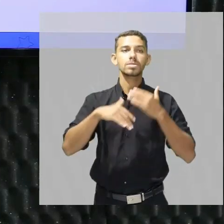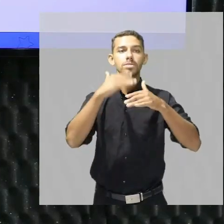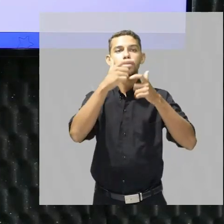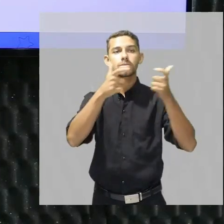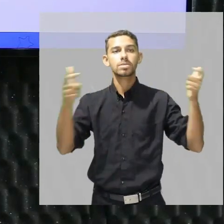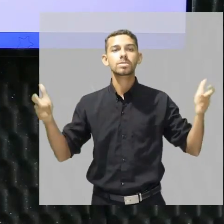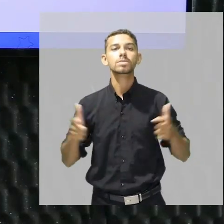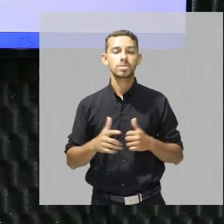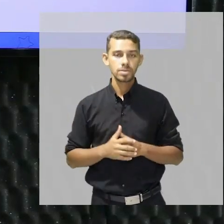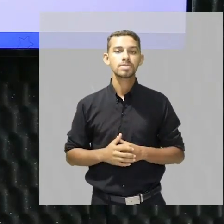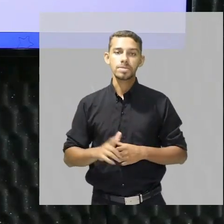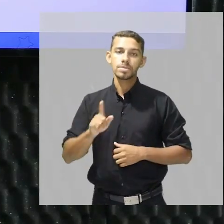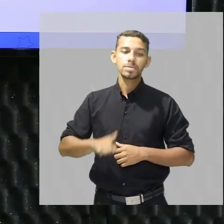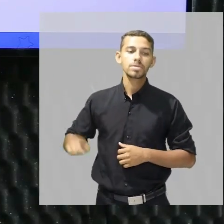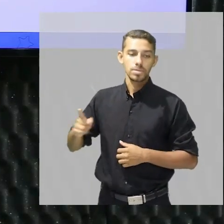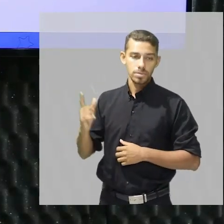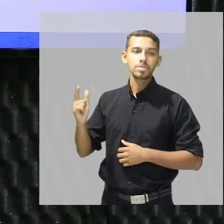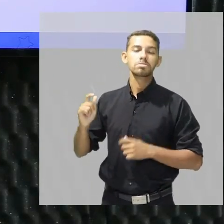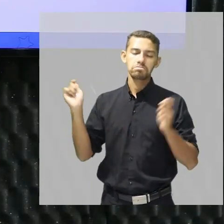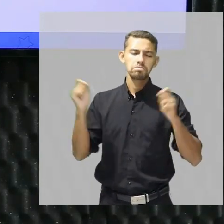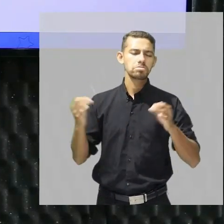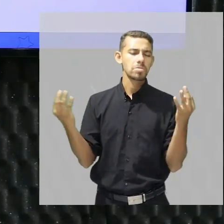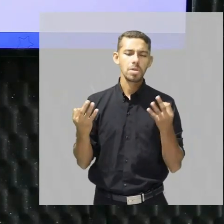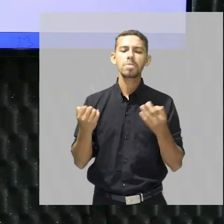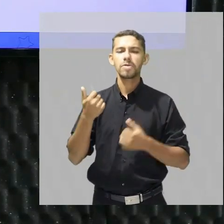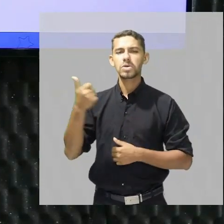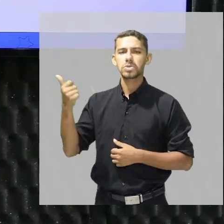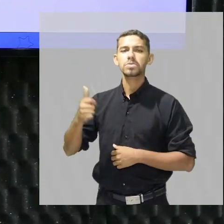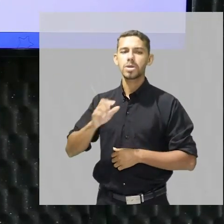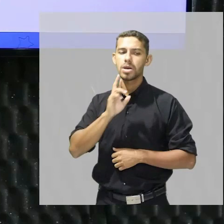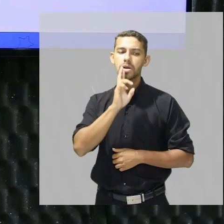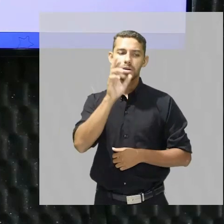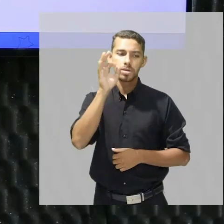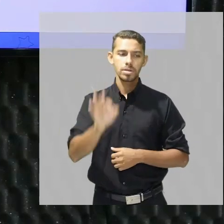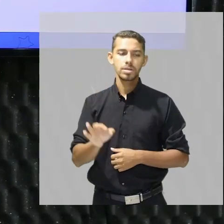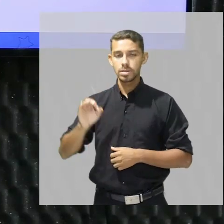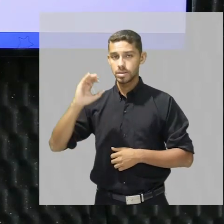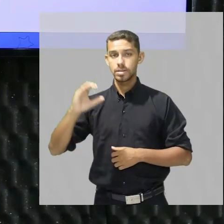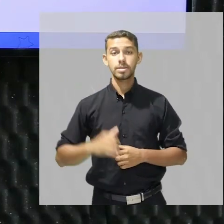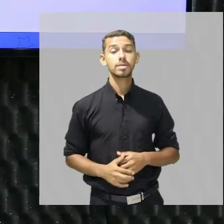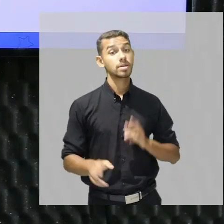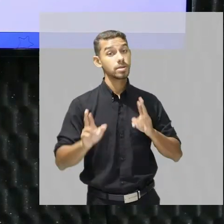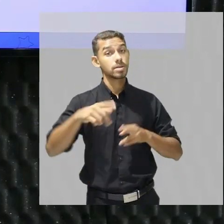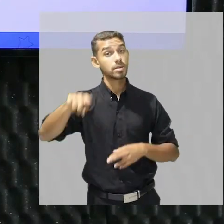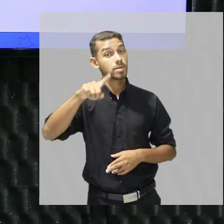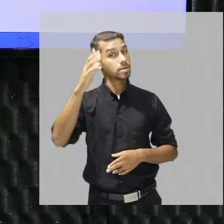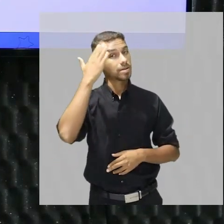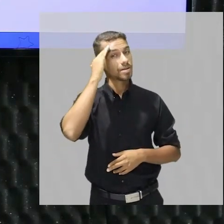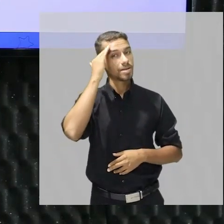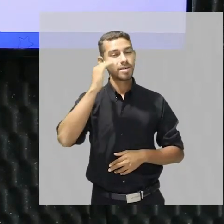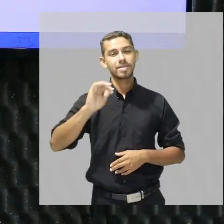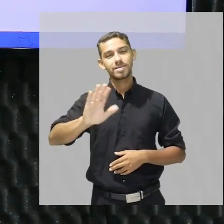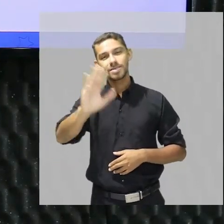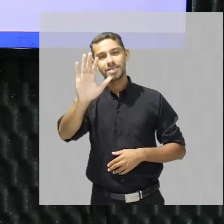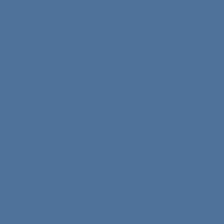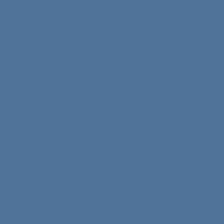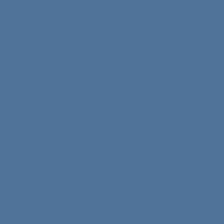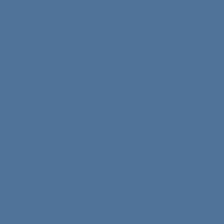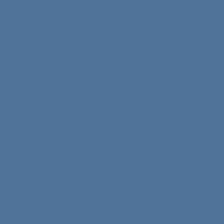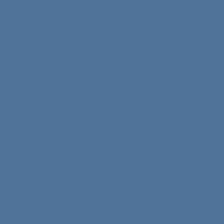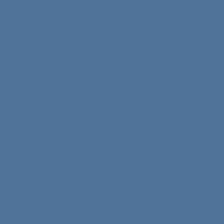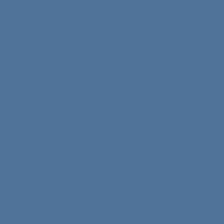rápida recolonização da área desmatada. Perfeito. Essa é a nossa resposta. Então, espero que vocês tenham entendido. Até mais. Tchau,